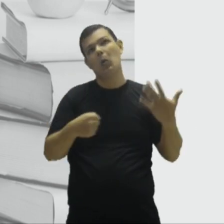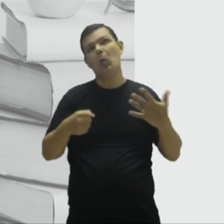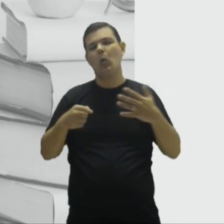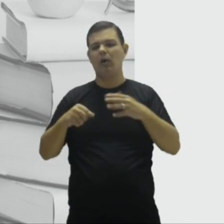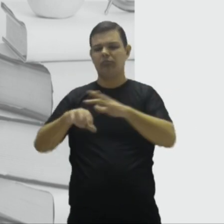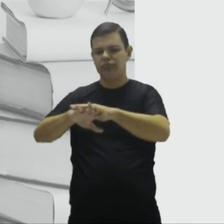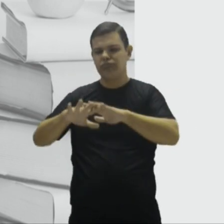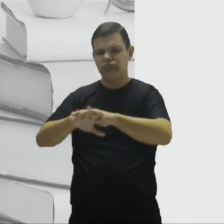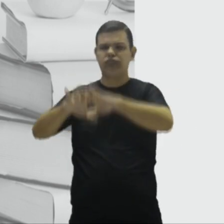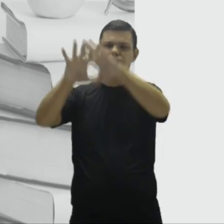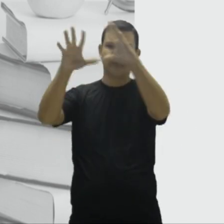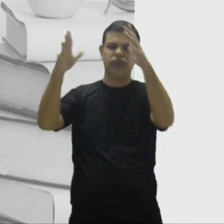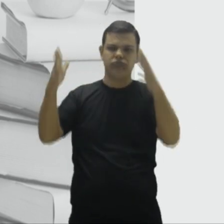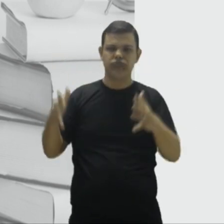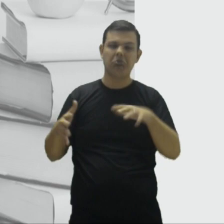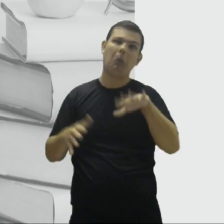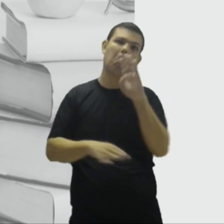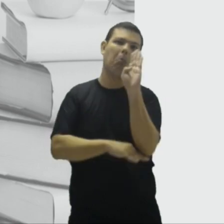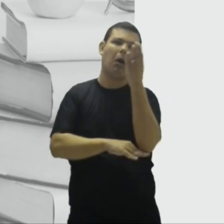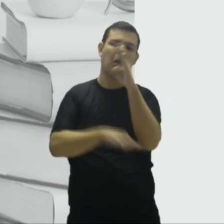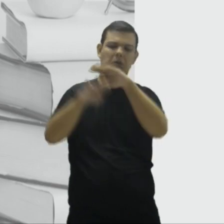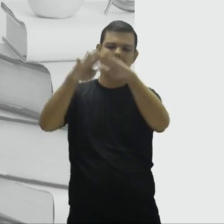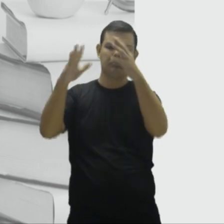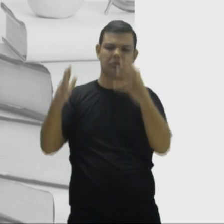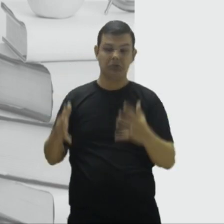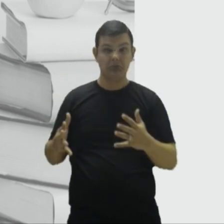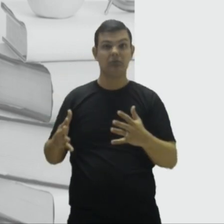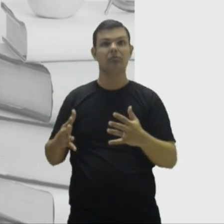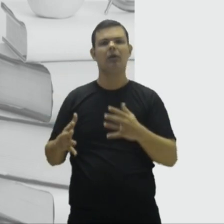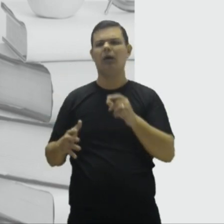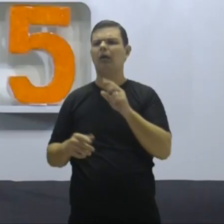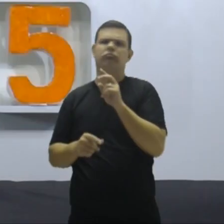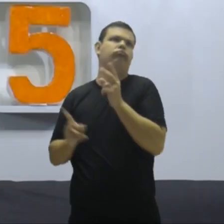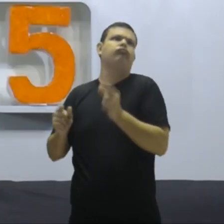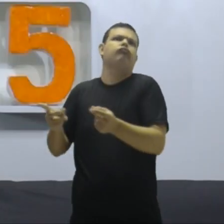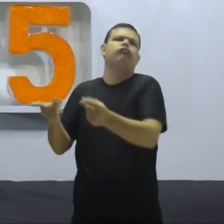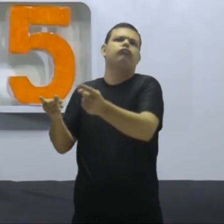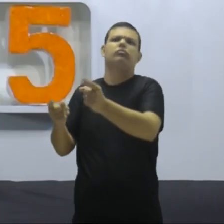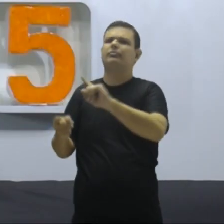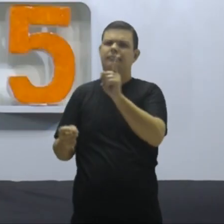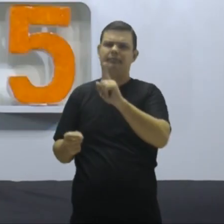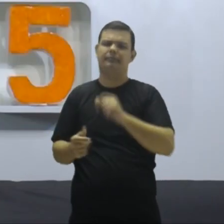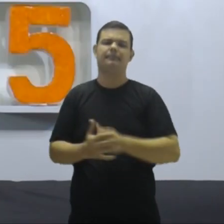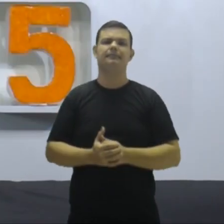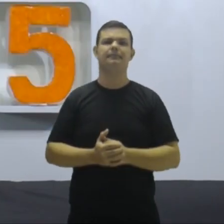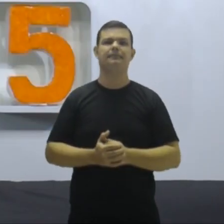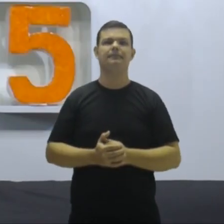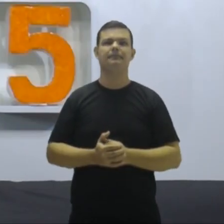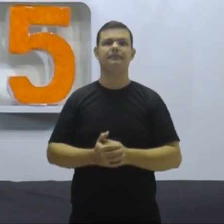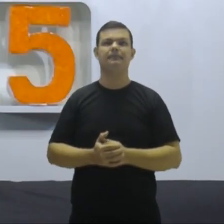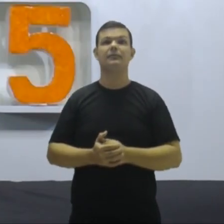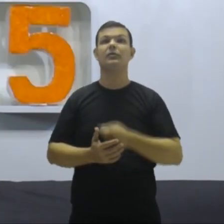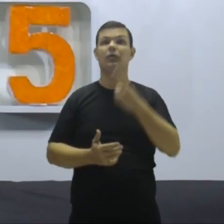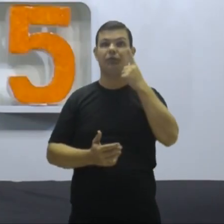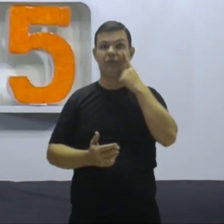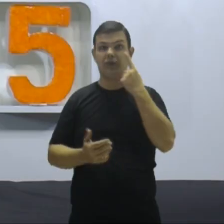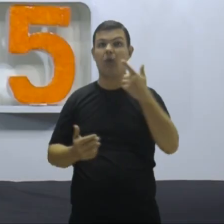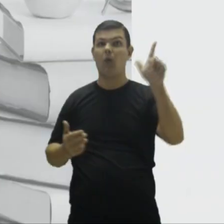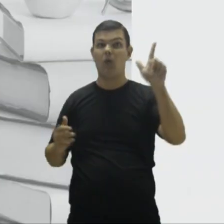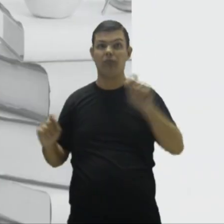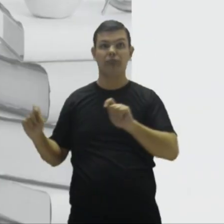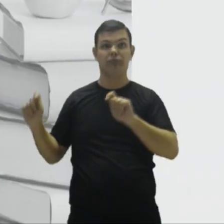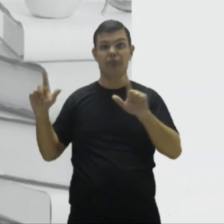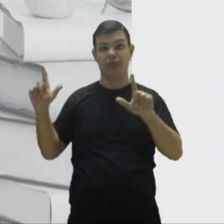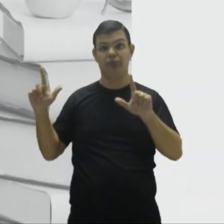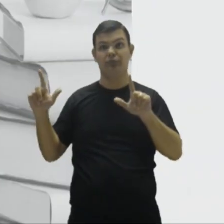palhas, madeira, que não tinha a intenção de permanecer naquele local. Gente, presta atenção no próximo slide